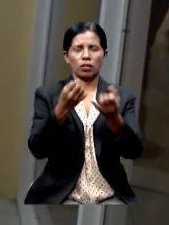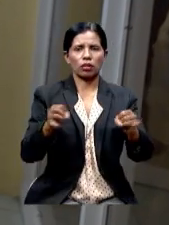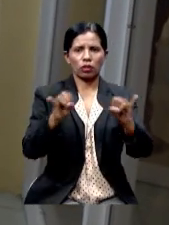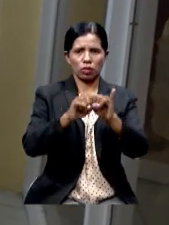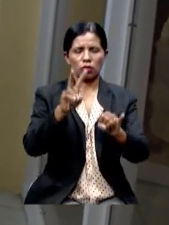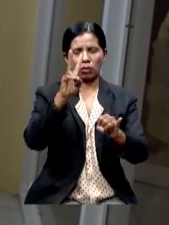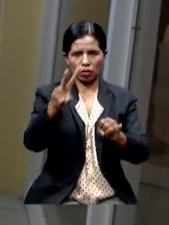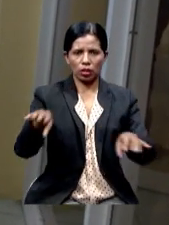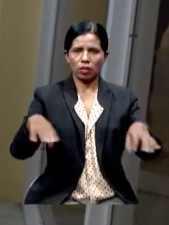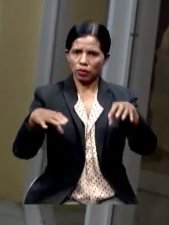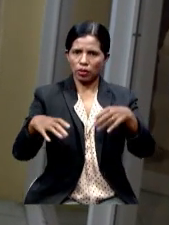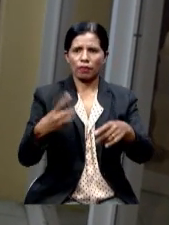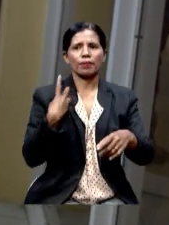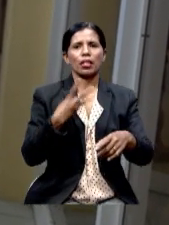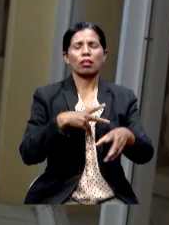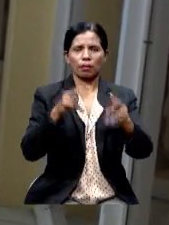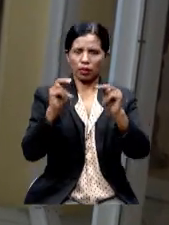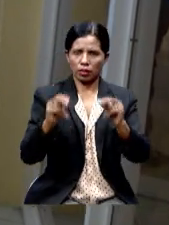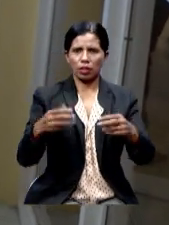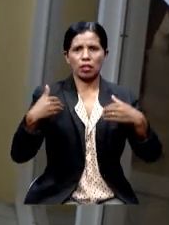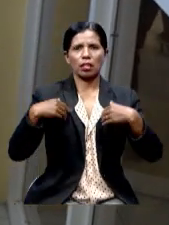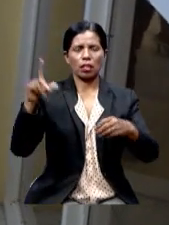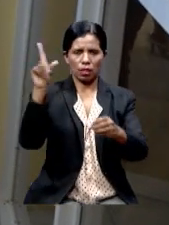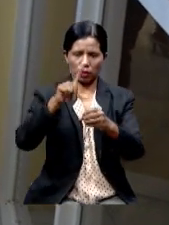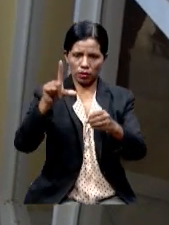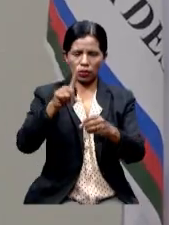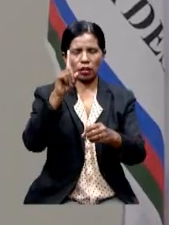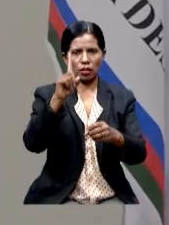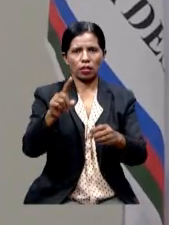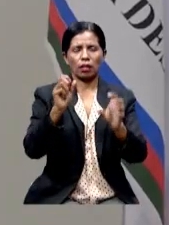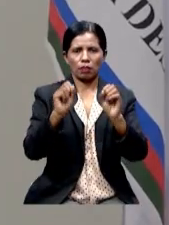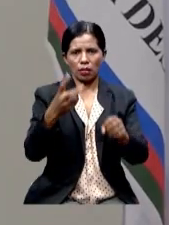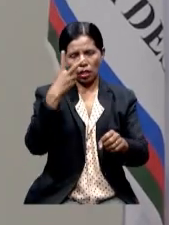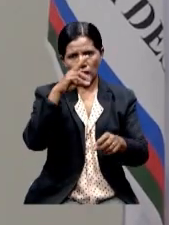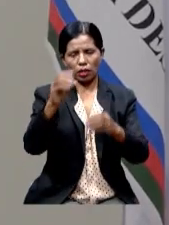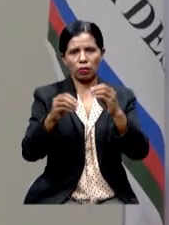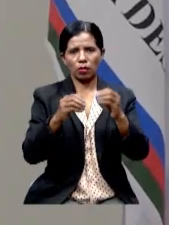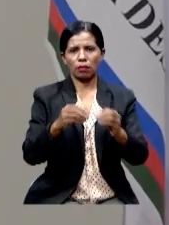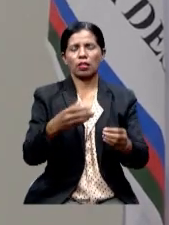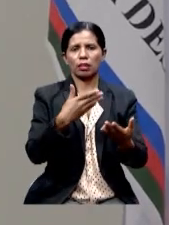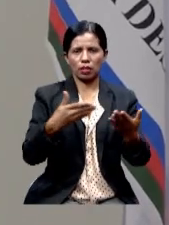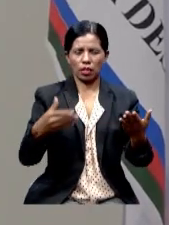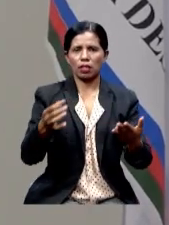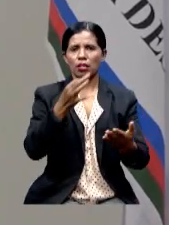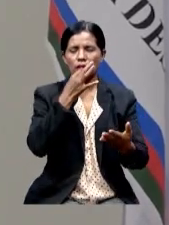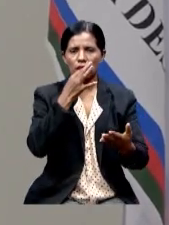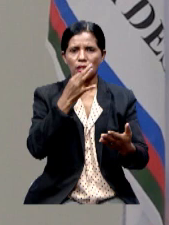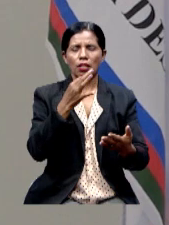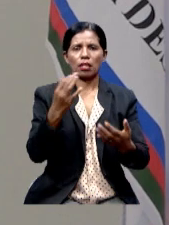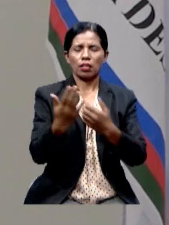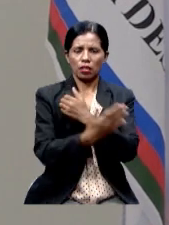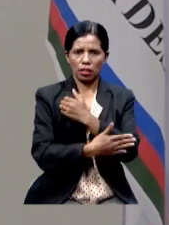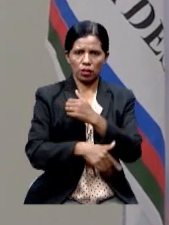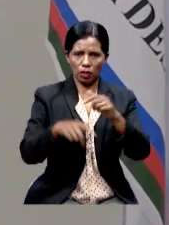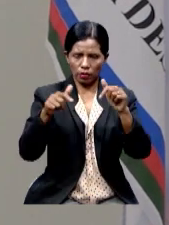ini servisu ita precisa iya laboratorium ida mabe bak pele hari kontrol kualidad di produk hirai larang bele